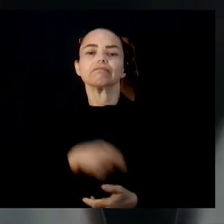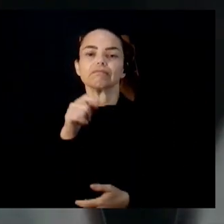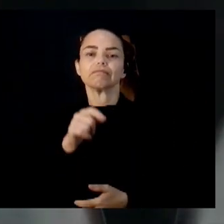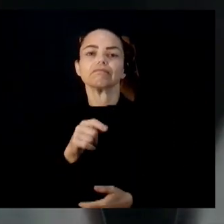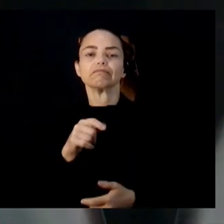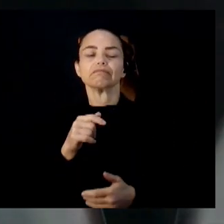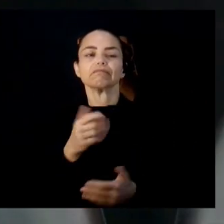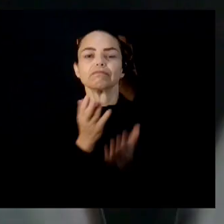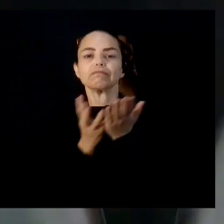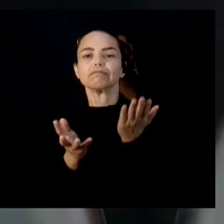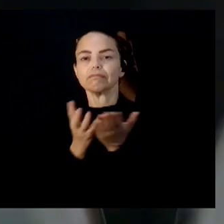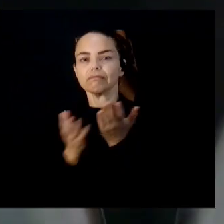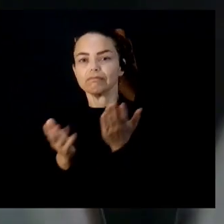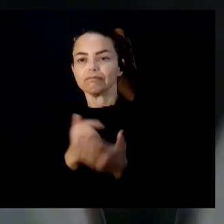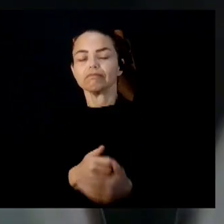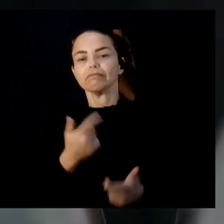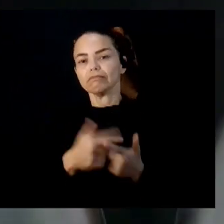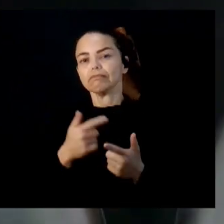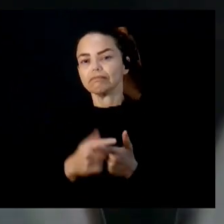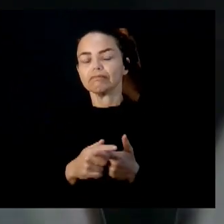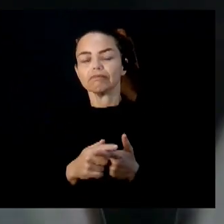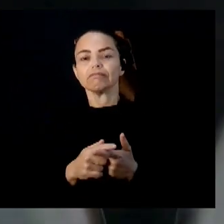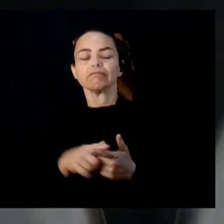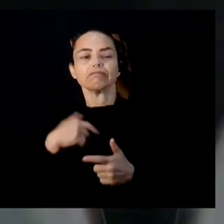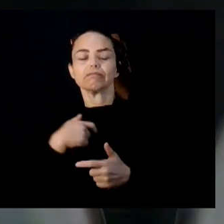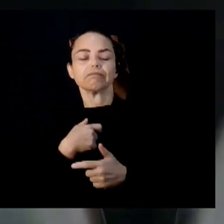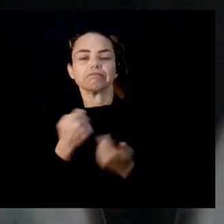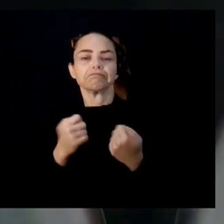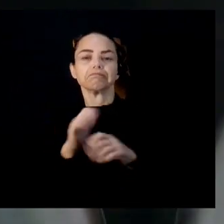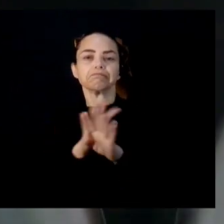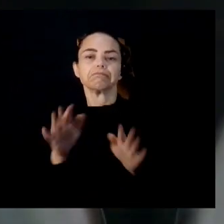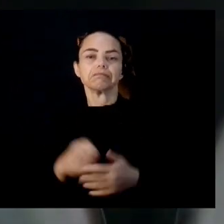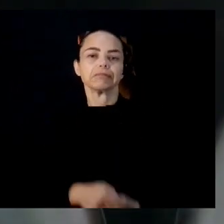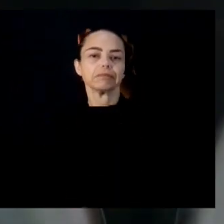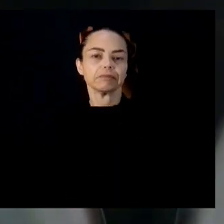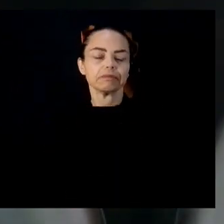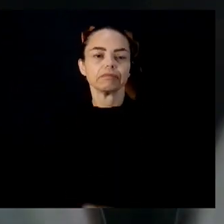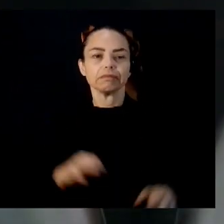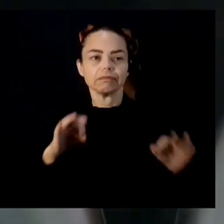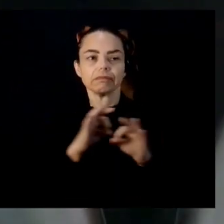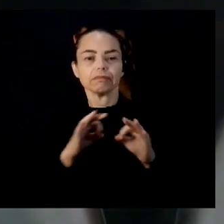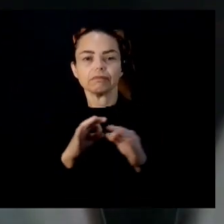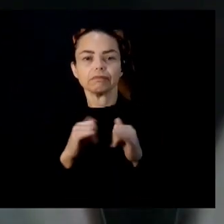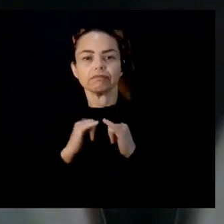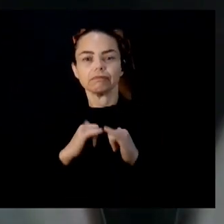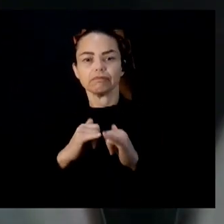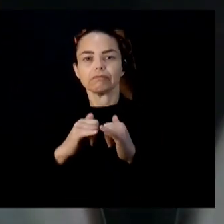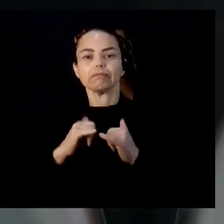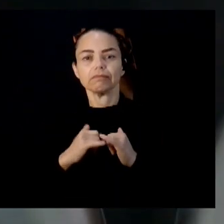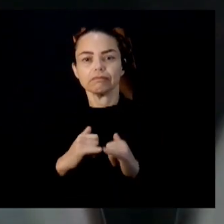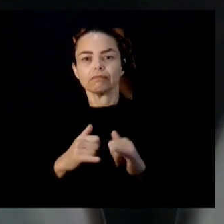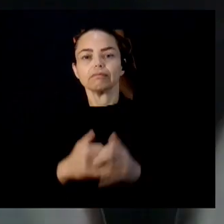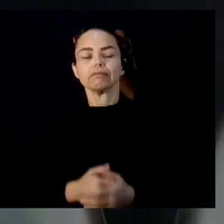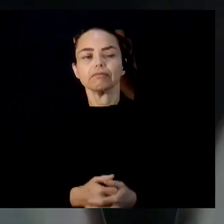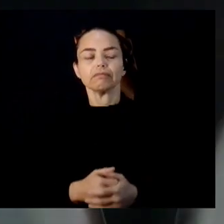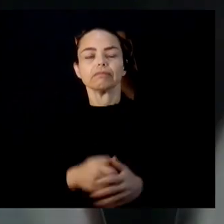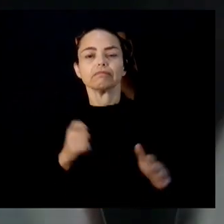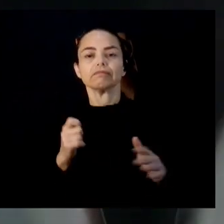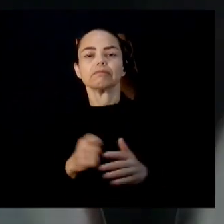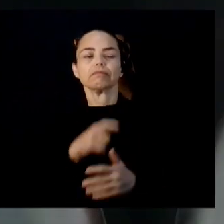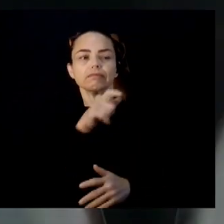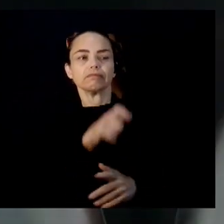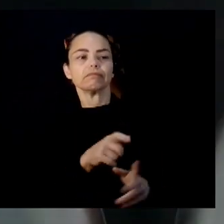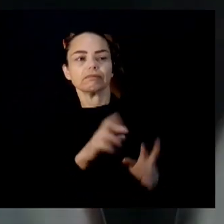perdendo, né, porque eu já estou tão familiar que eu não preciso mais de nenhuma energia psíquica e nenhum investimento naquela relação.